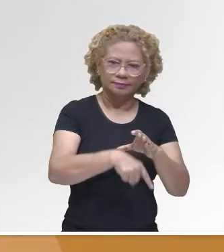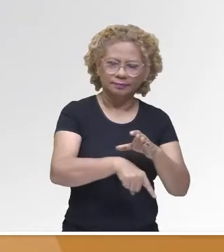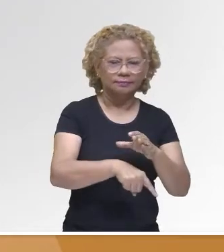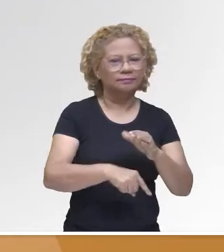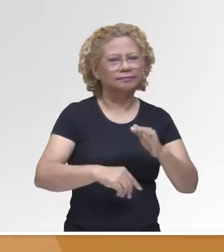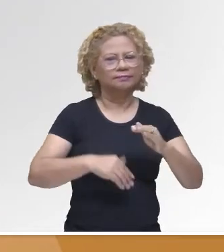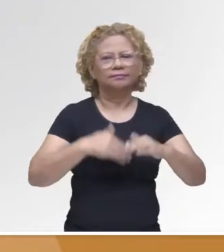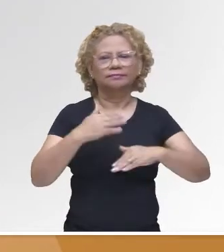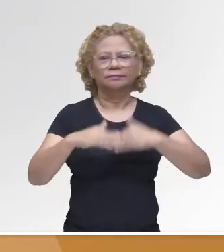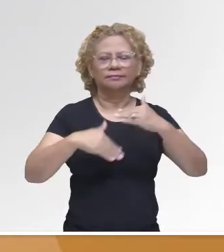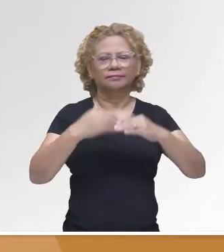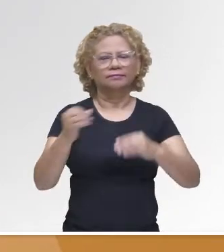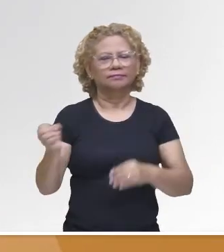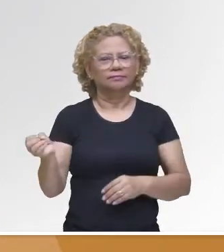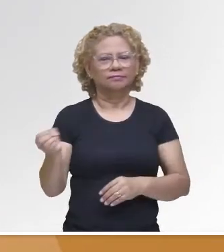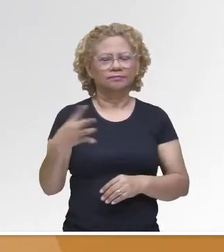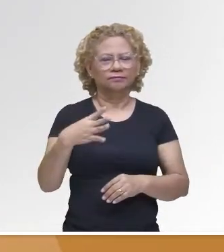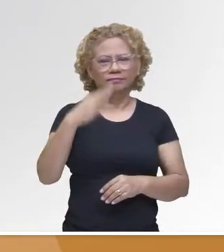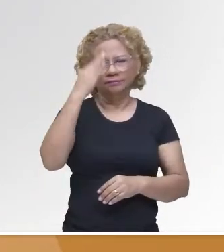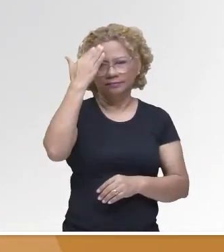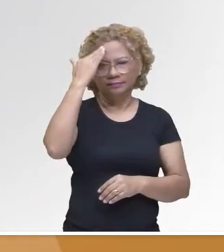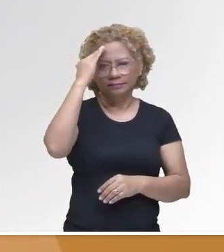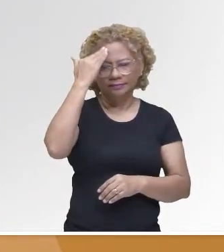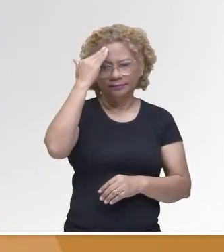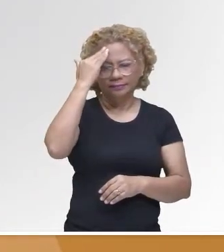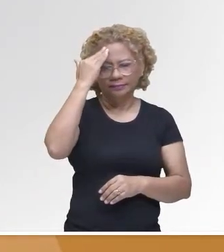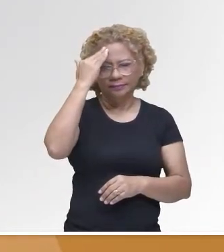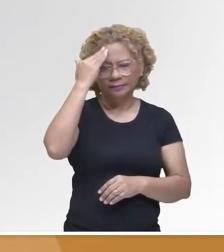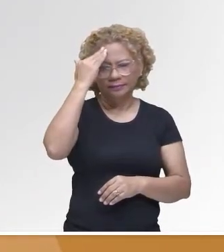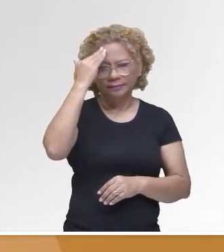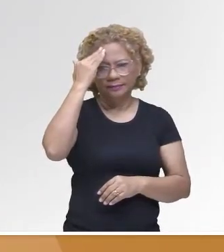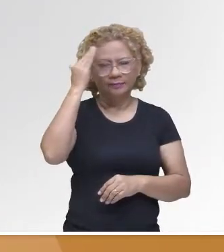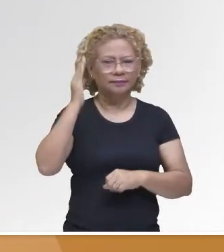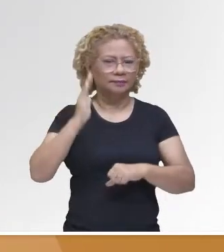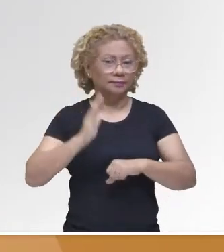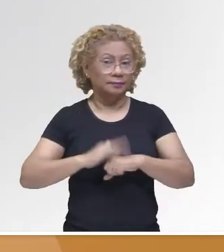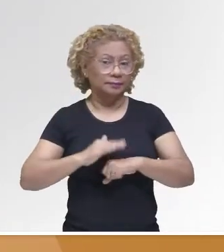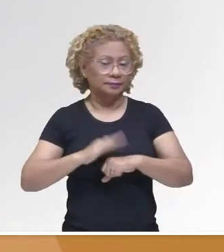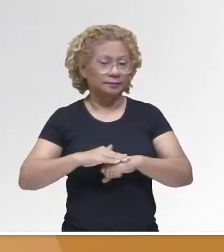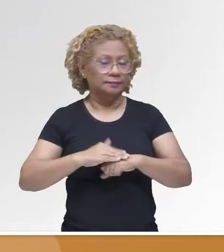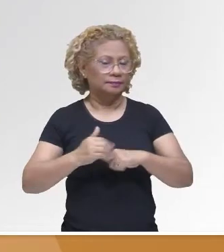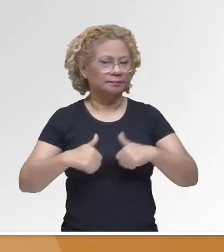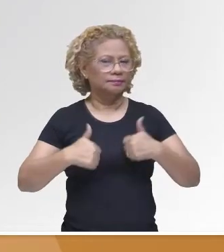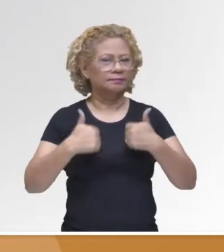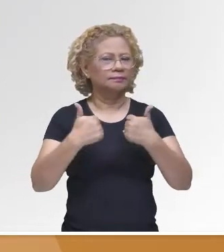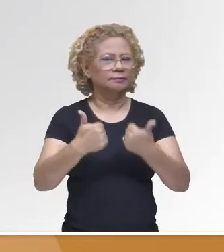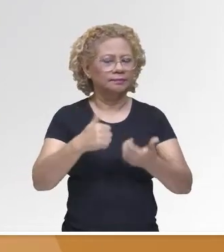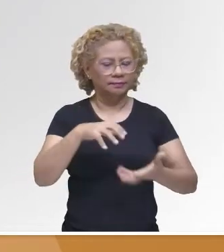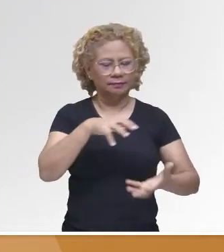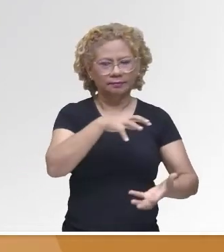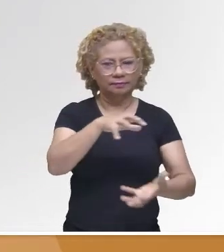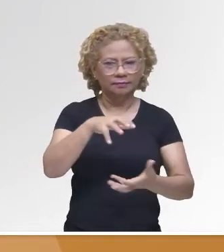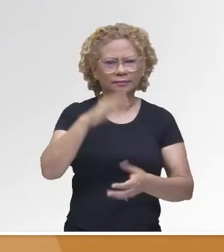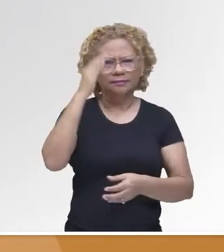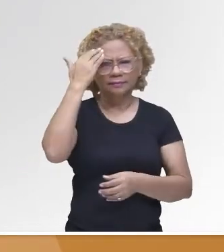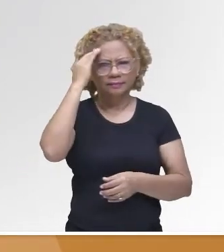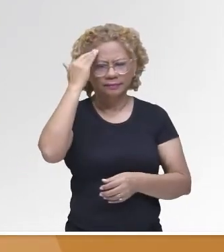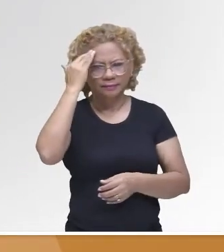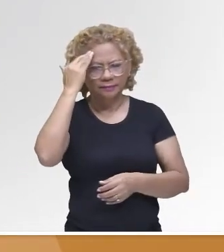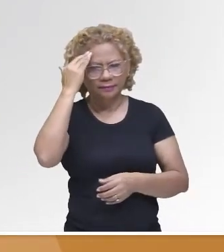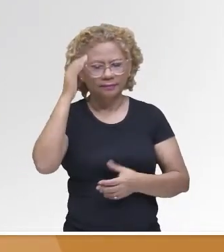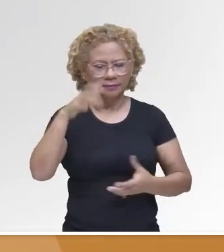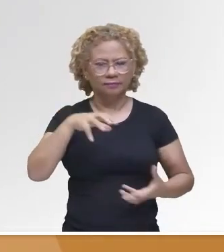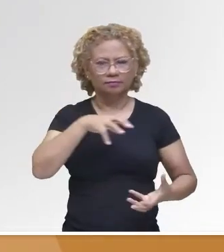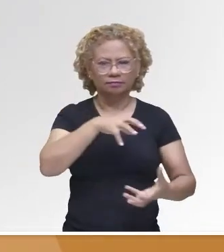evolução, compreendendo, tentando compreender o mundo. E nessa tentativa de compreender o mundo, o homem